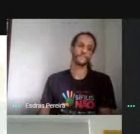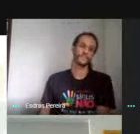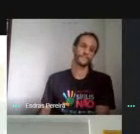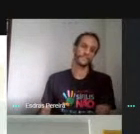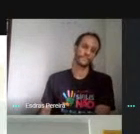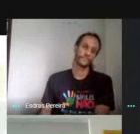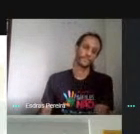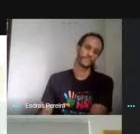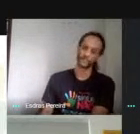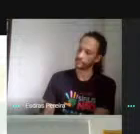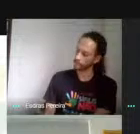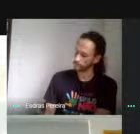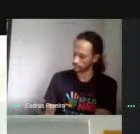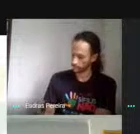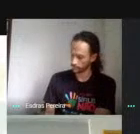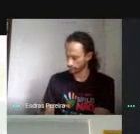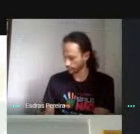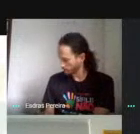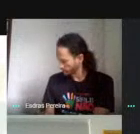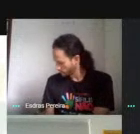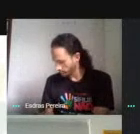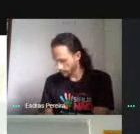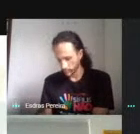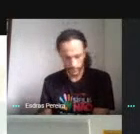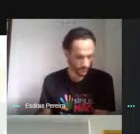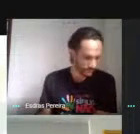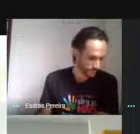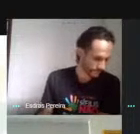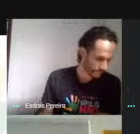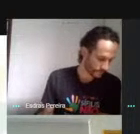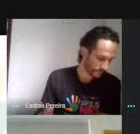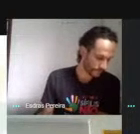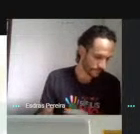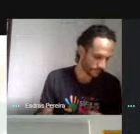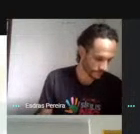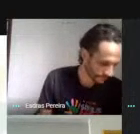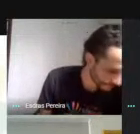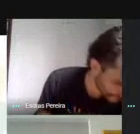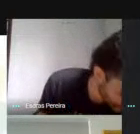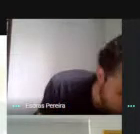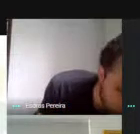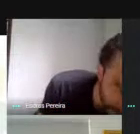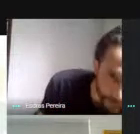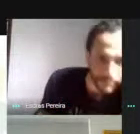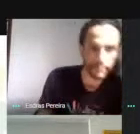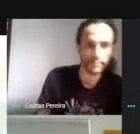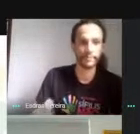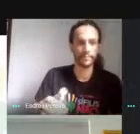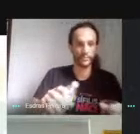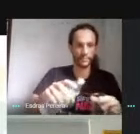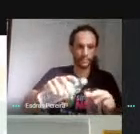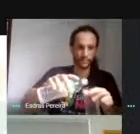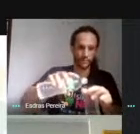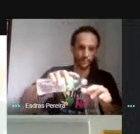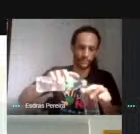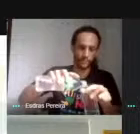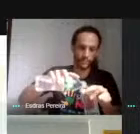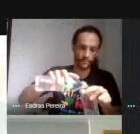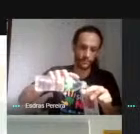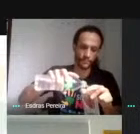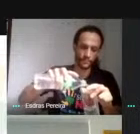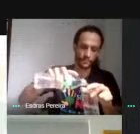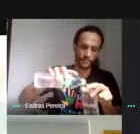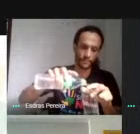muitas vezes procuram por conta da rotina, por conta da preocupação da mulher, por conta do pré-natal.